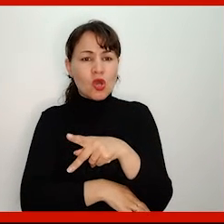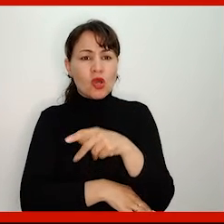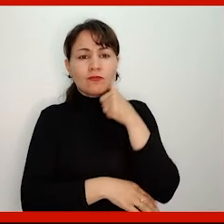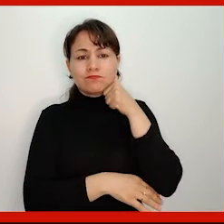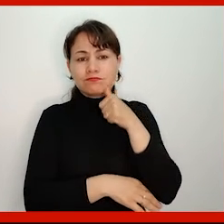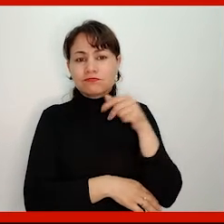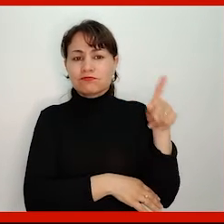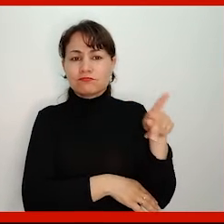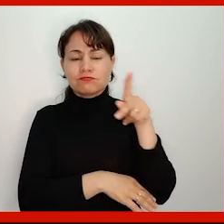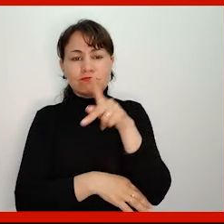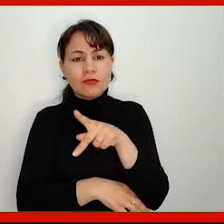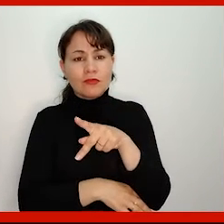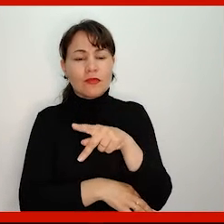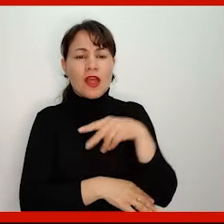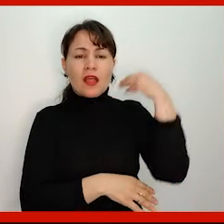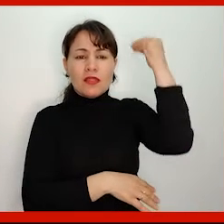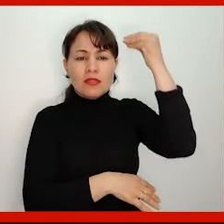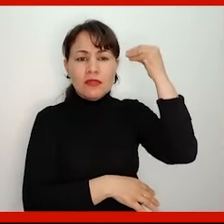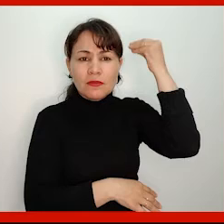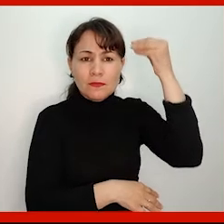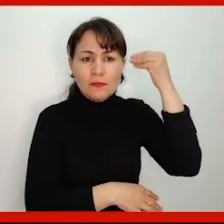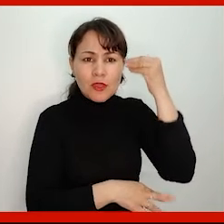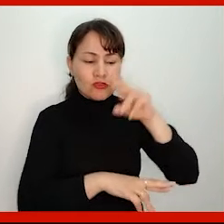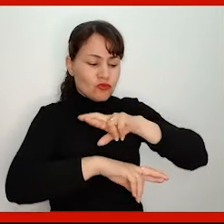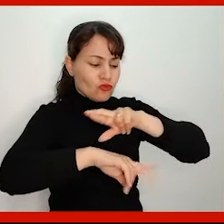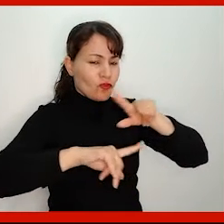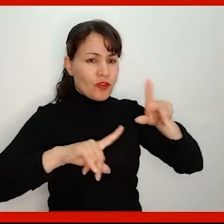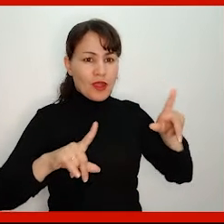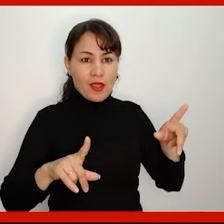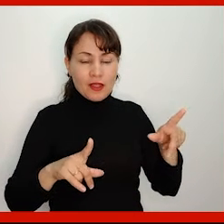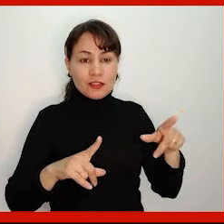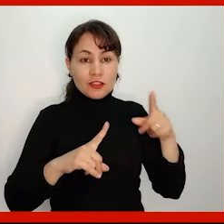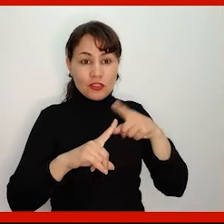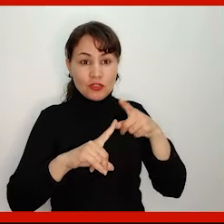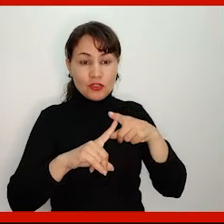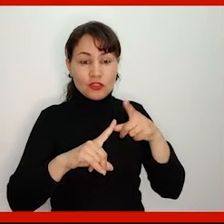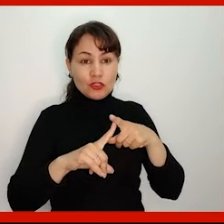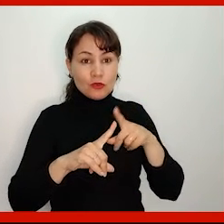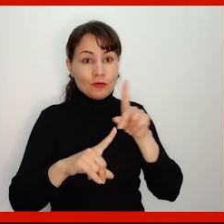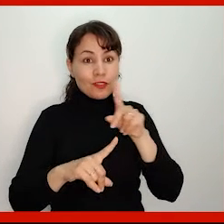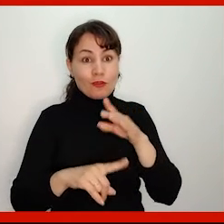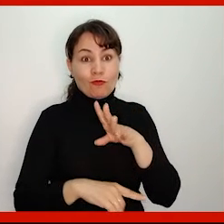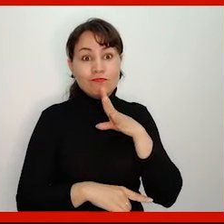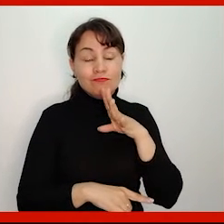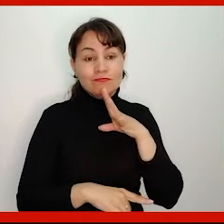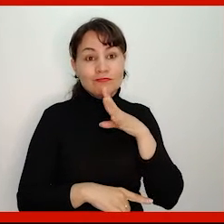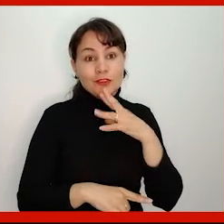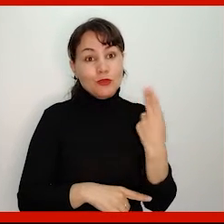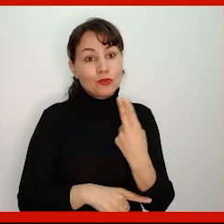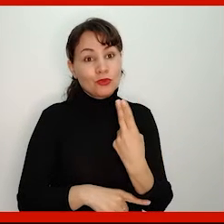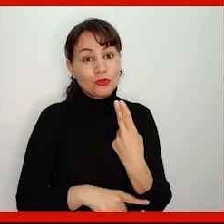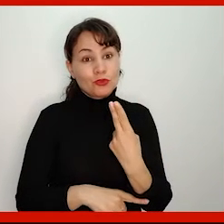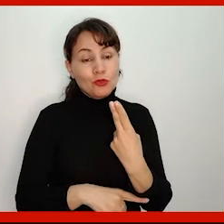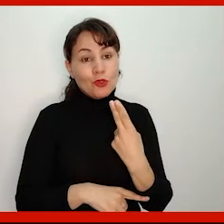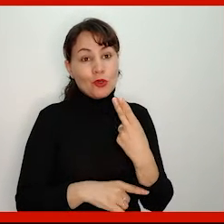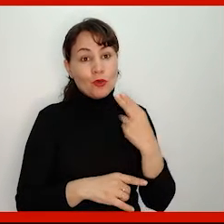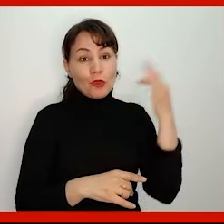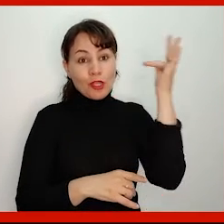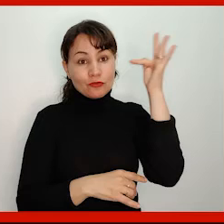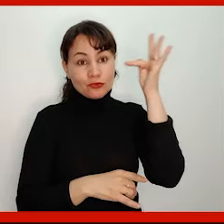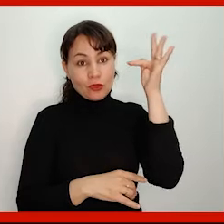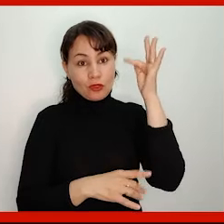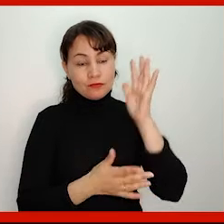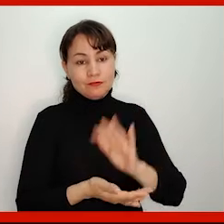familiares, professoras, professores, terapeutas de diversos tipos, porém não conhecemos o nome e